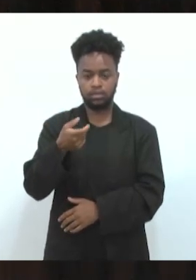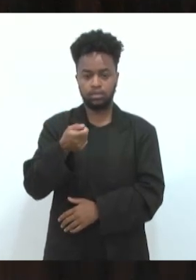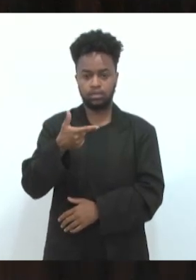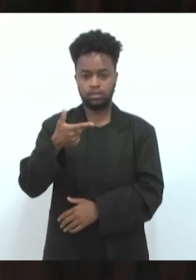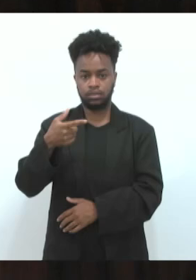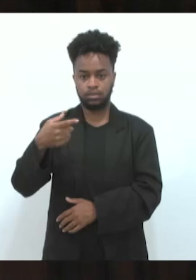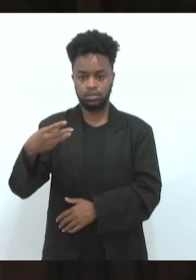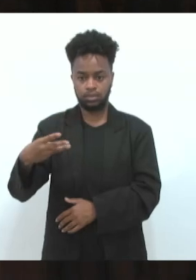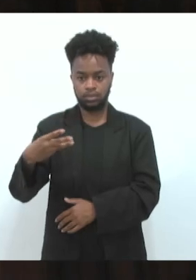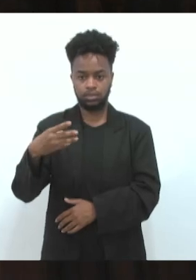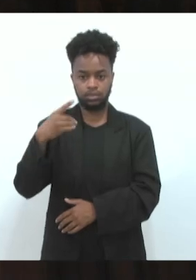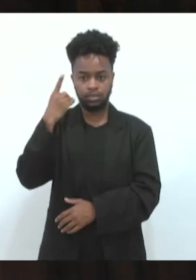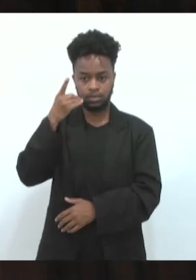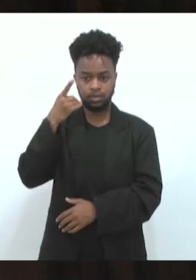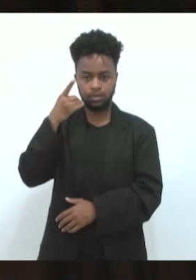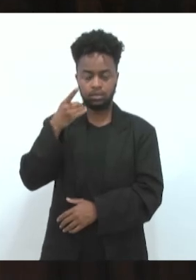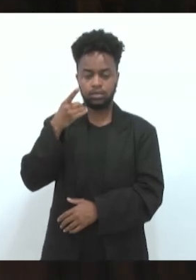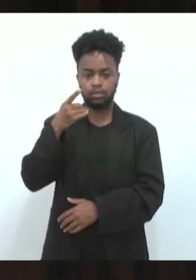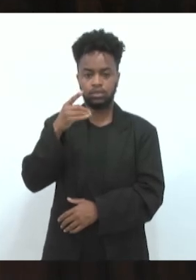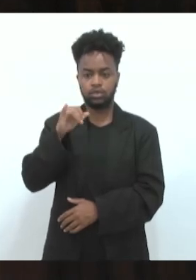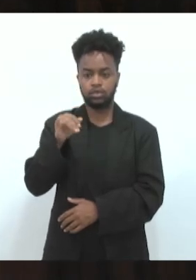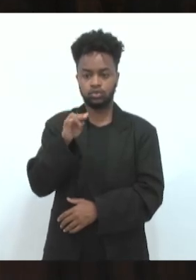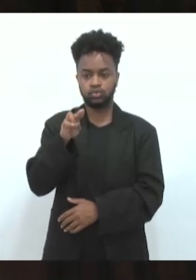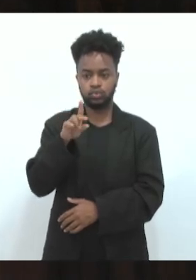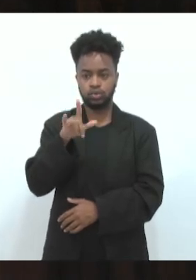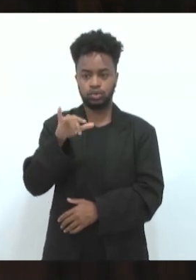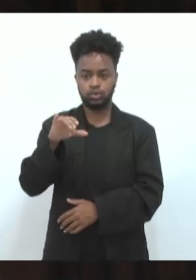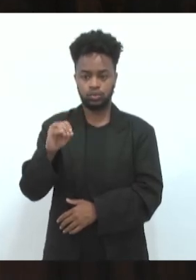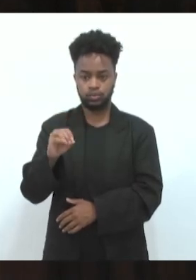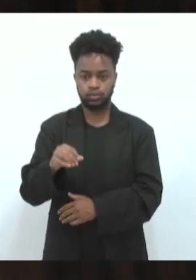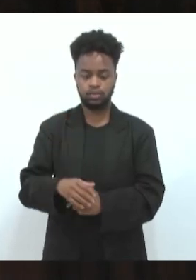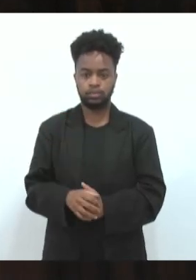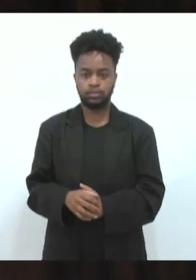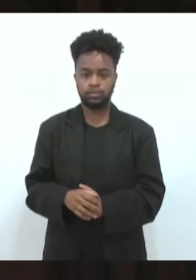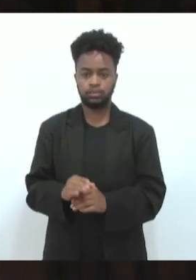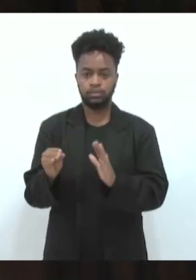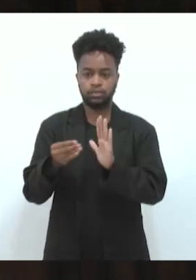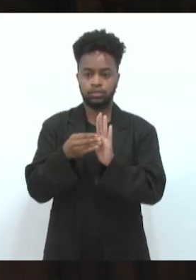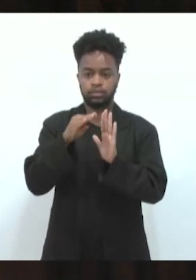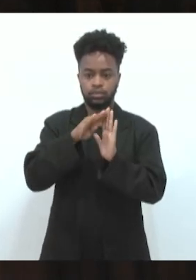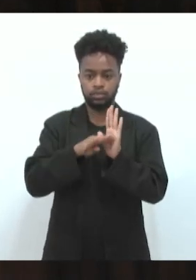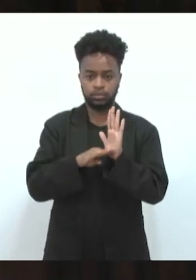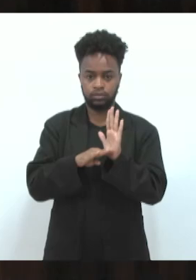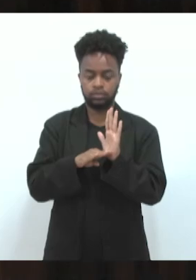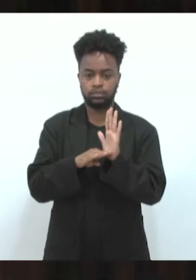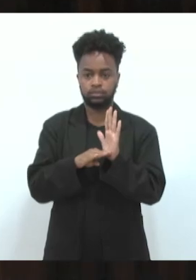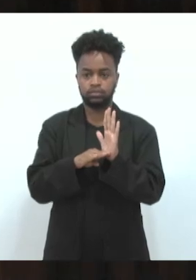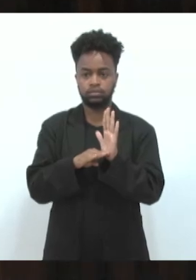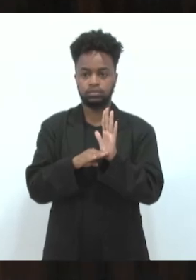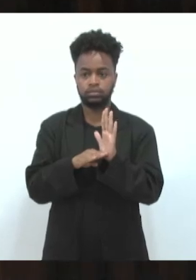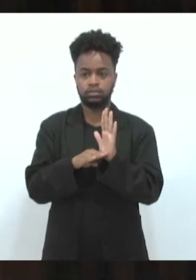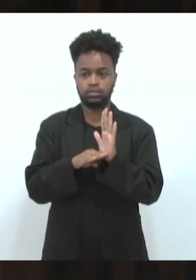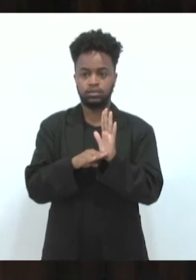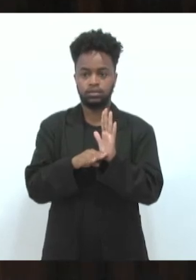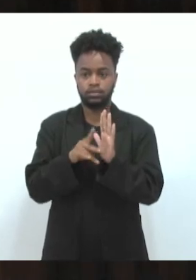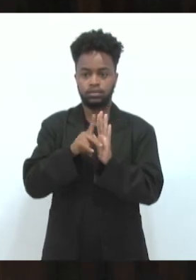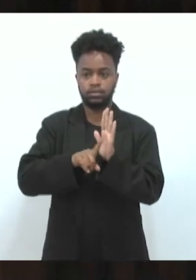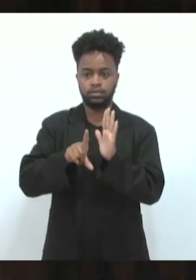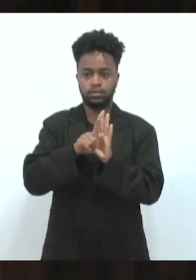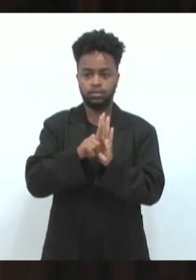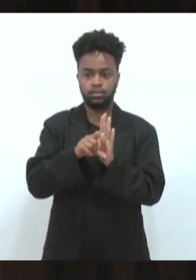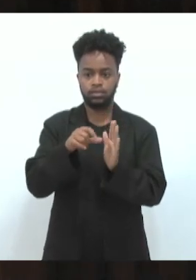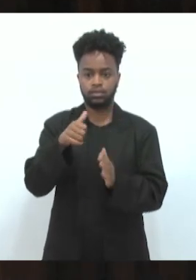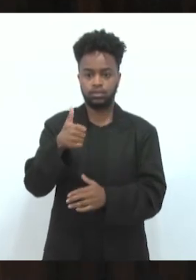2023, do deputado Júlio Rocha. Requer a inclusão na ordem do dia projeto de lei